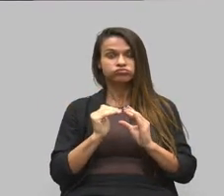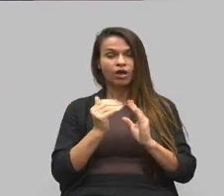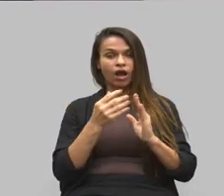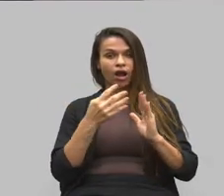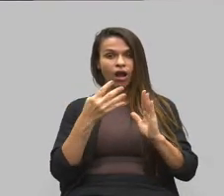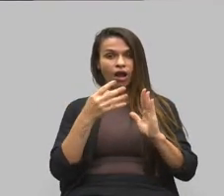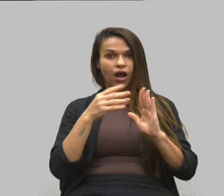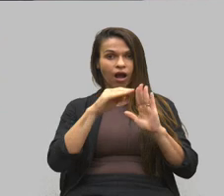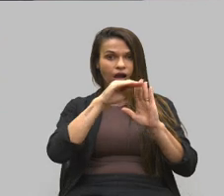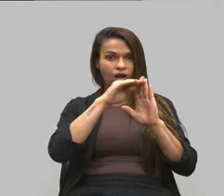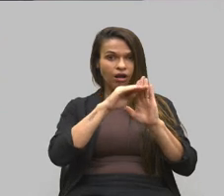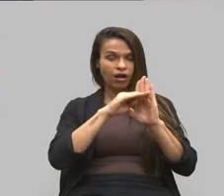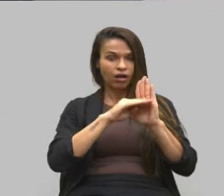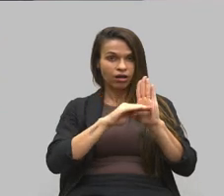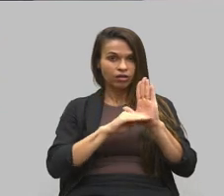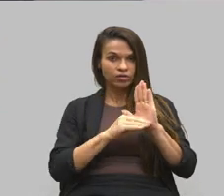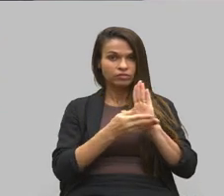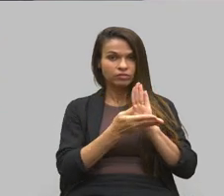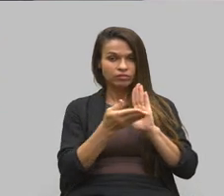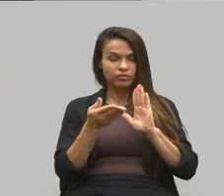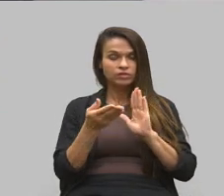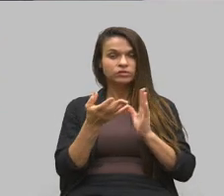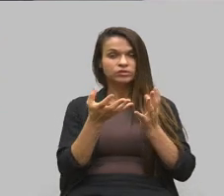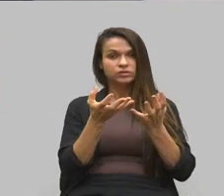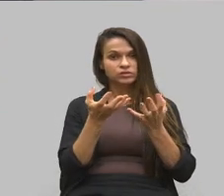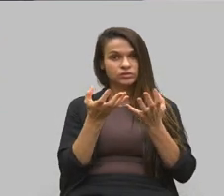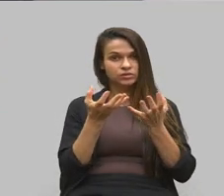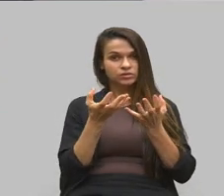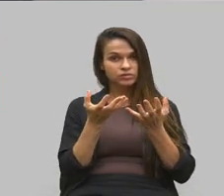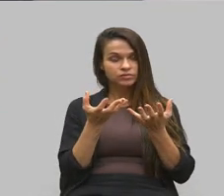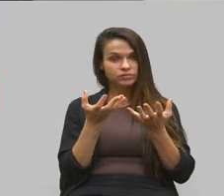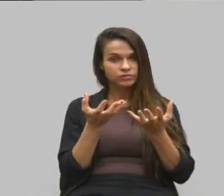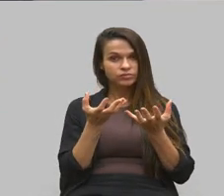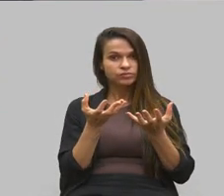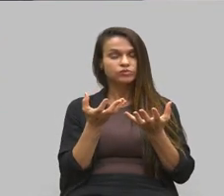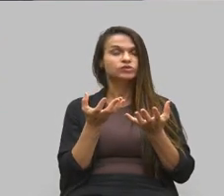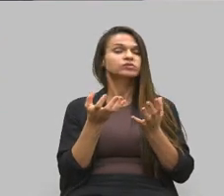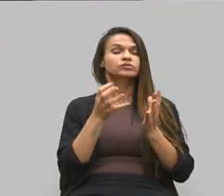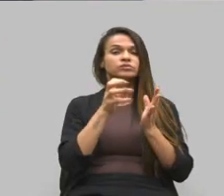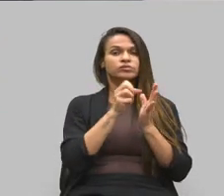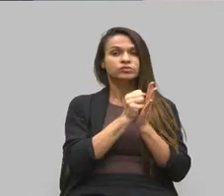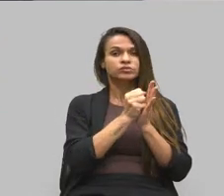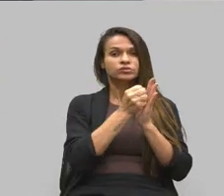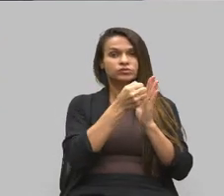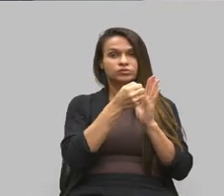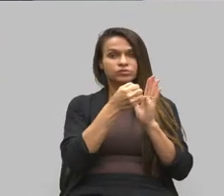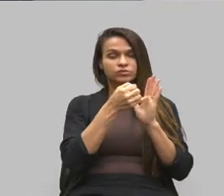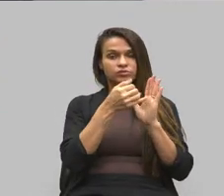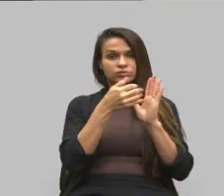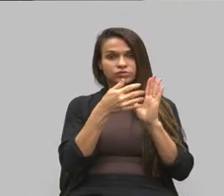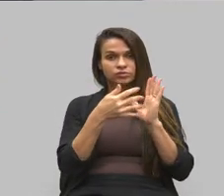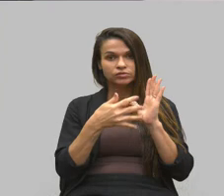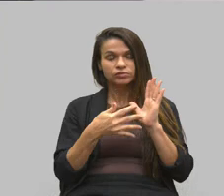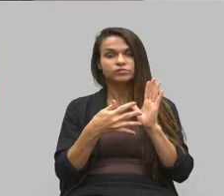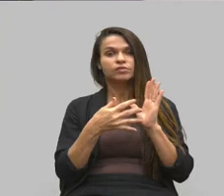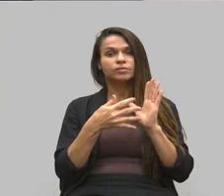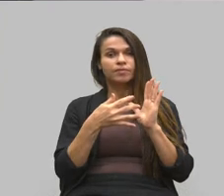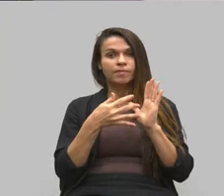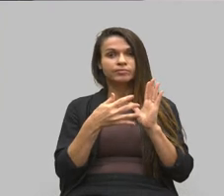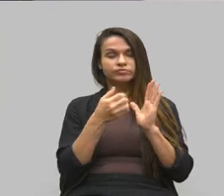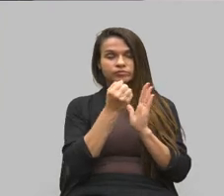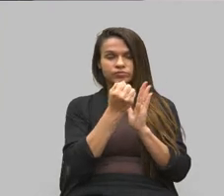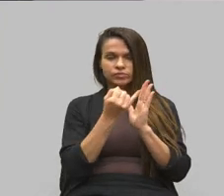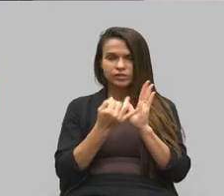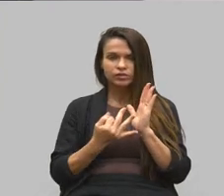eh para vocês quem quiser eh se inscrever para depois eh